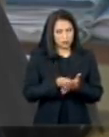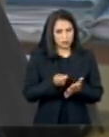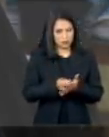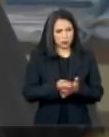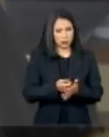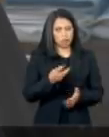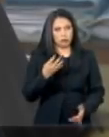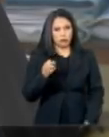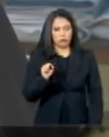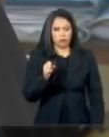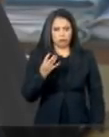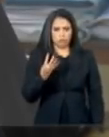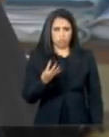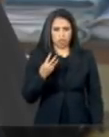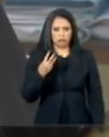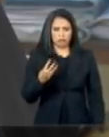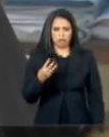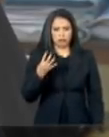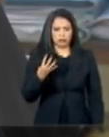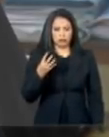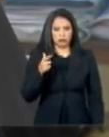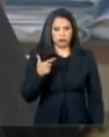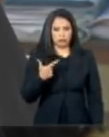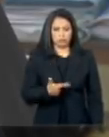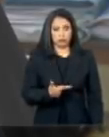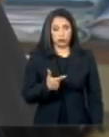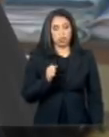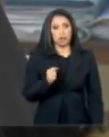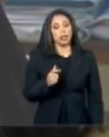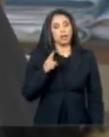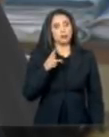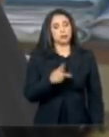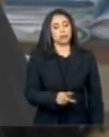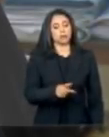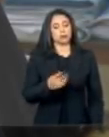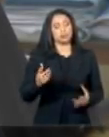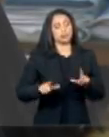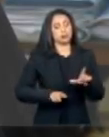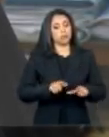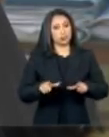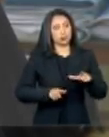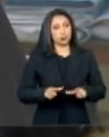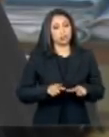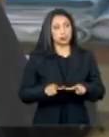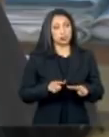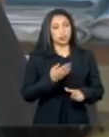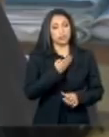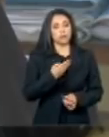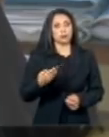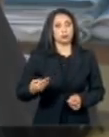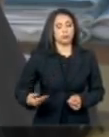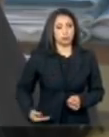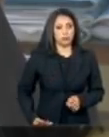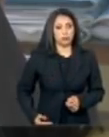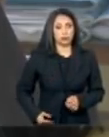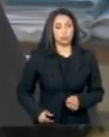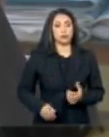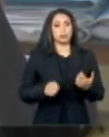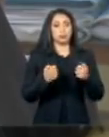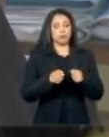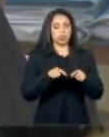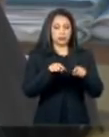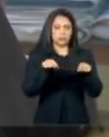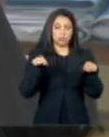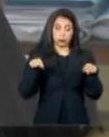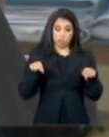2 para a concessão da aposentadoria ou pensão do servidor público existe a necessidade de integração da vontade de vários